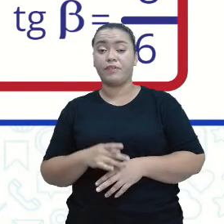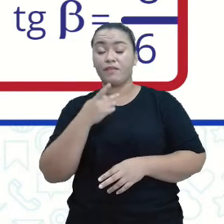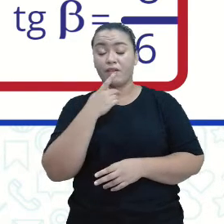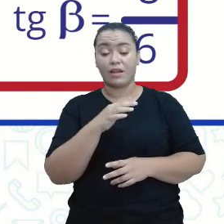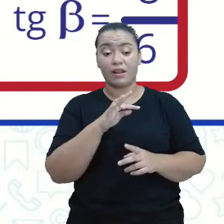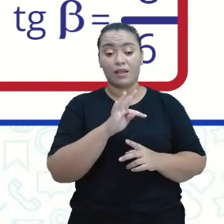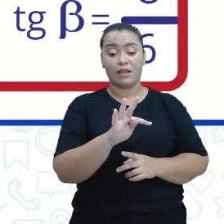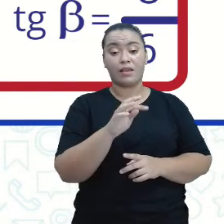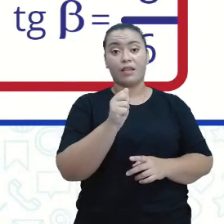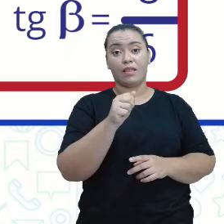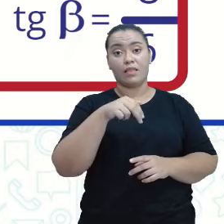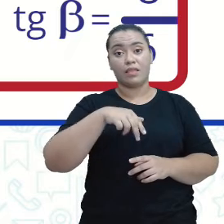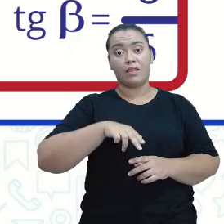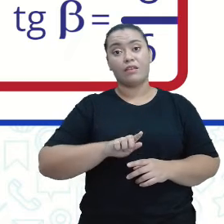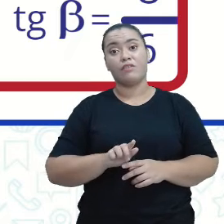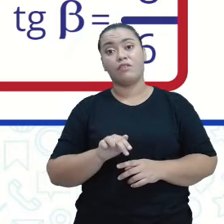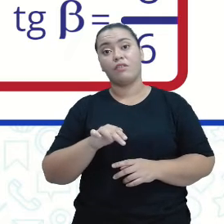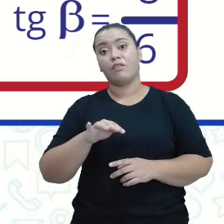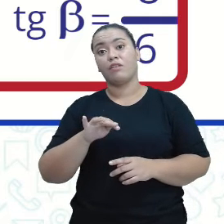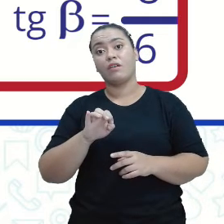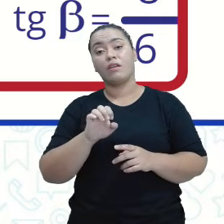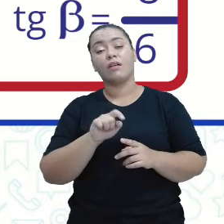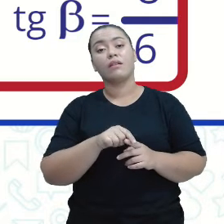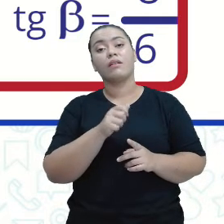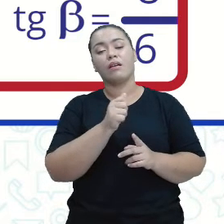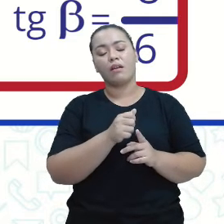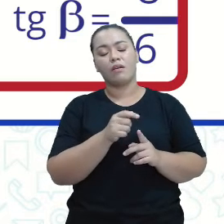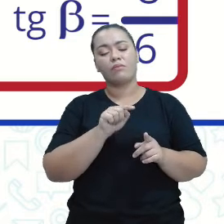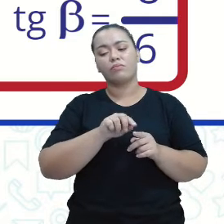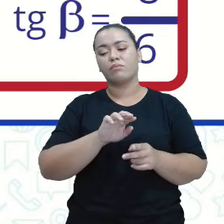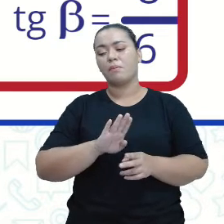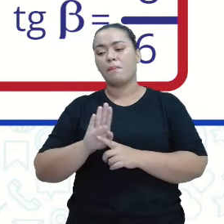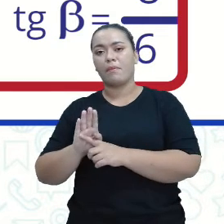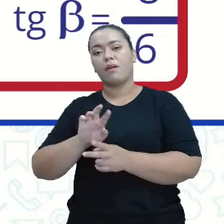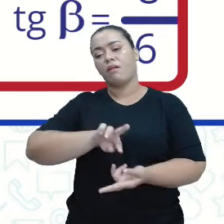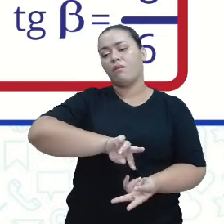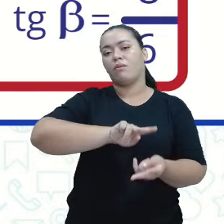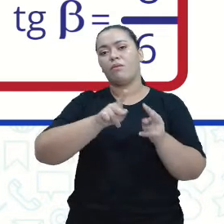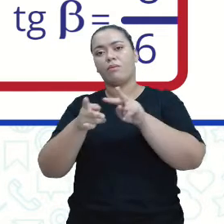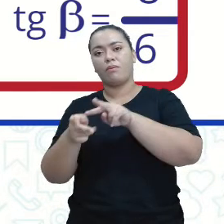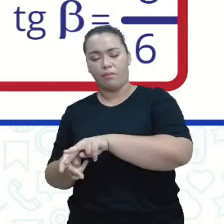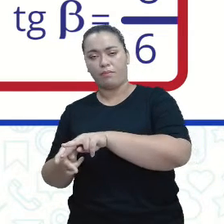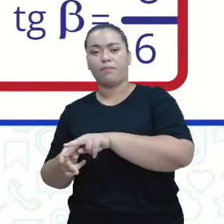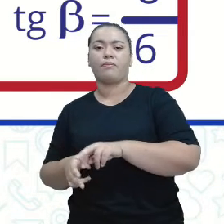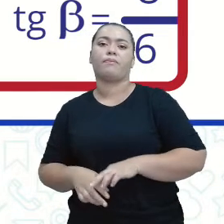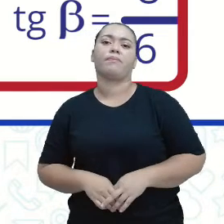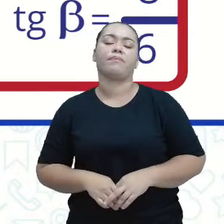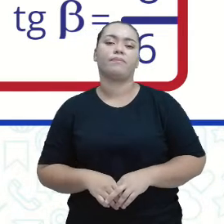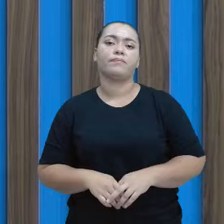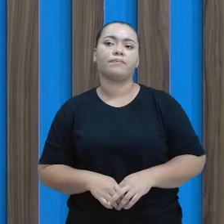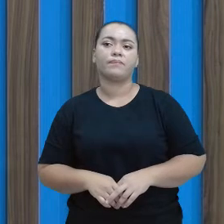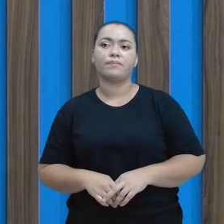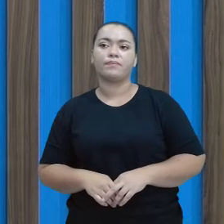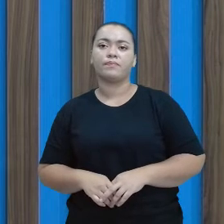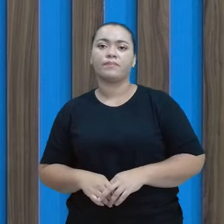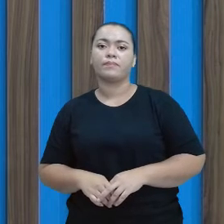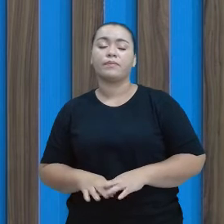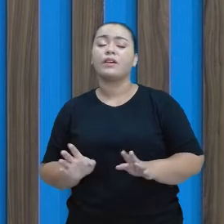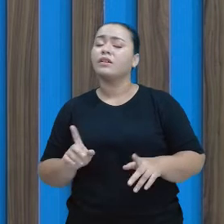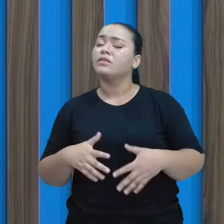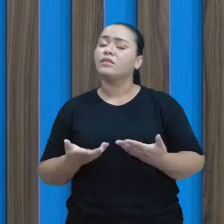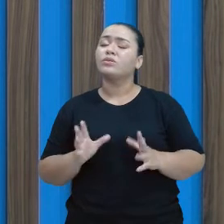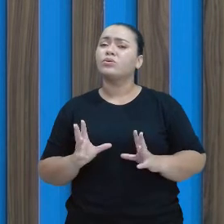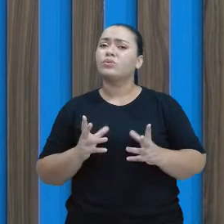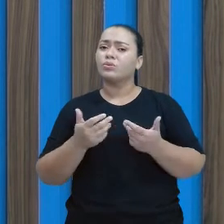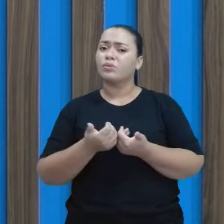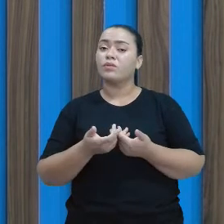alfa deu 6 sobre 8, então a tangente de beta é o inverso, é 8 sobre 6, certo? Então, tudo que a gente está